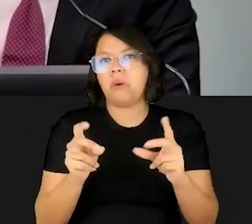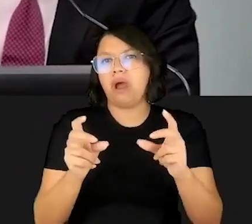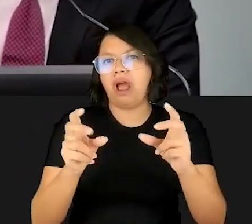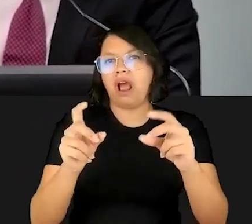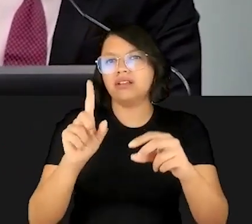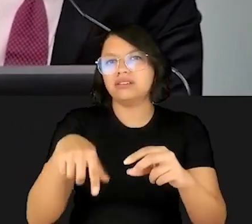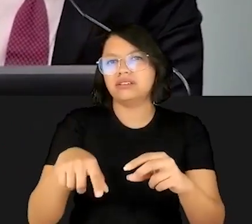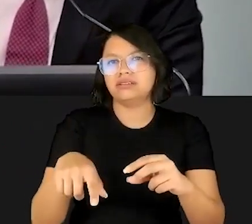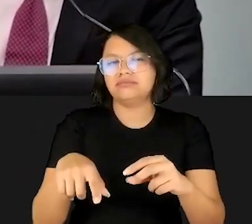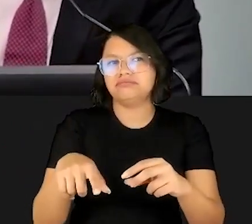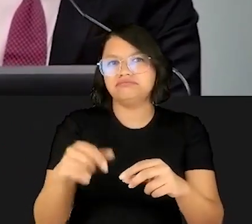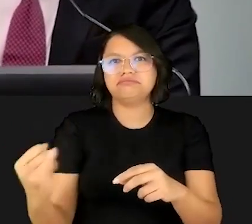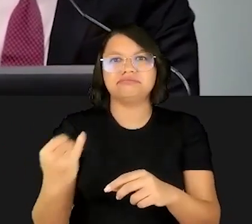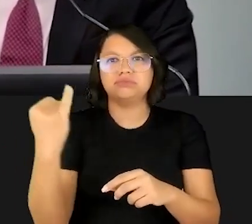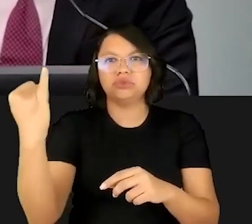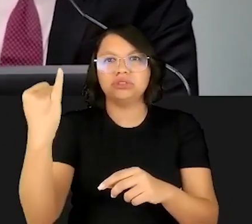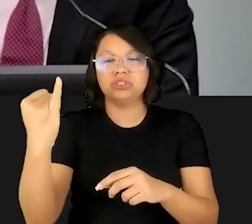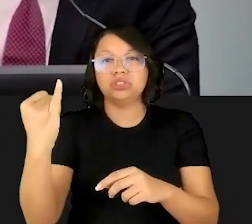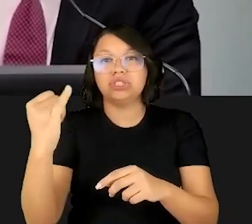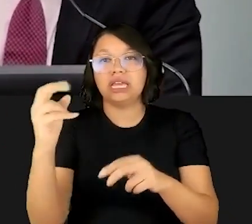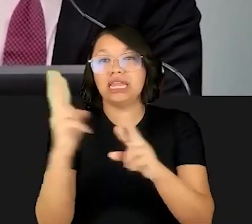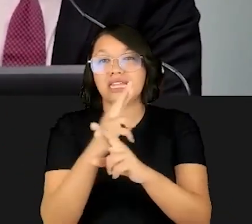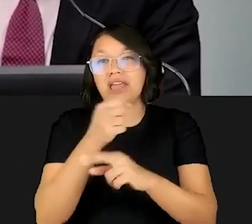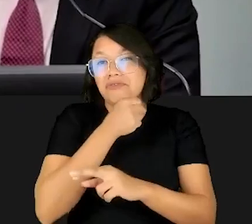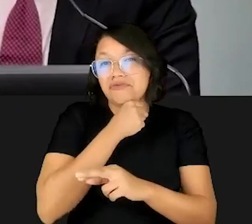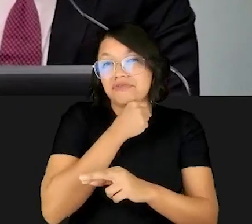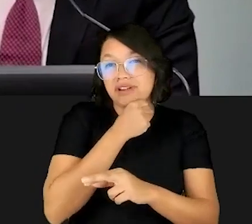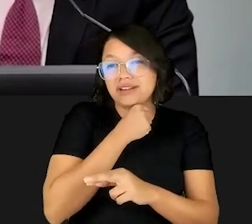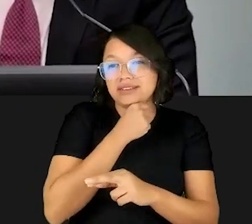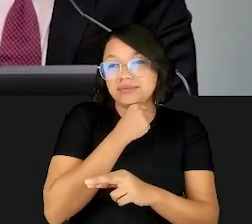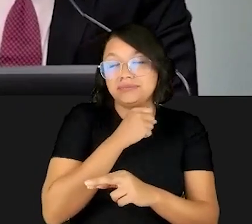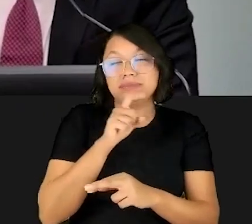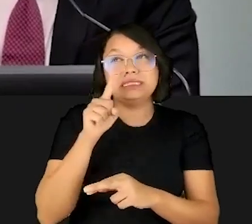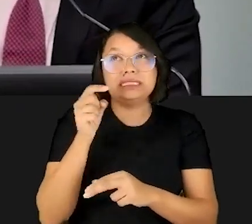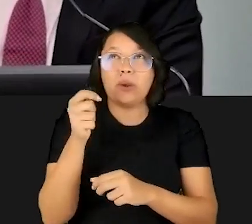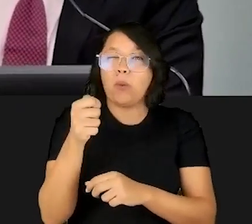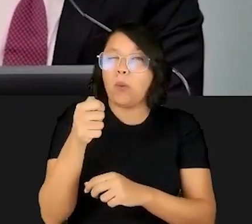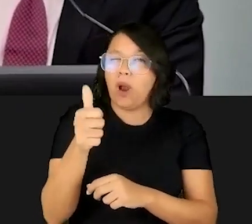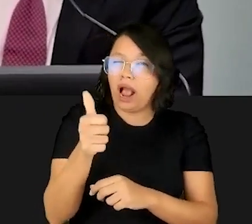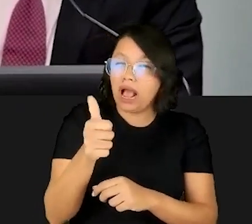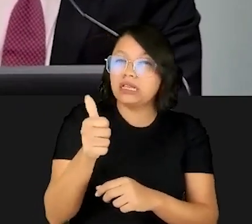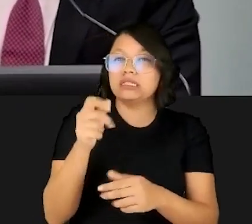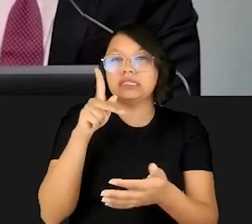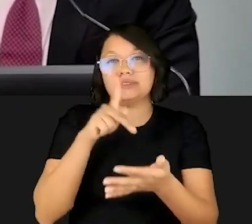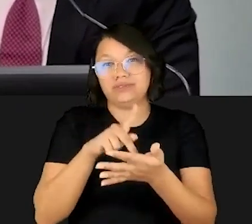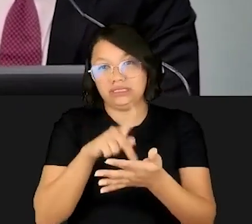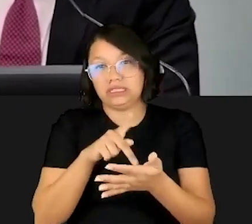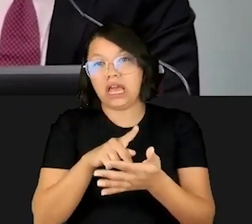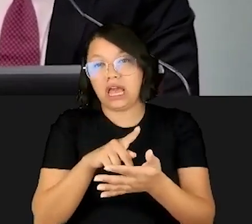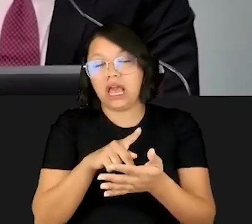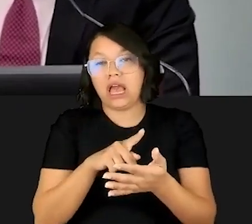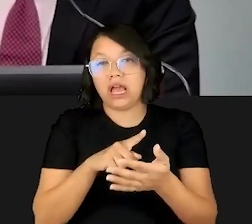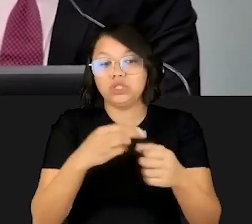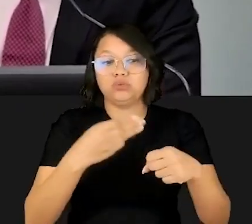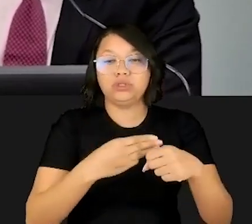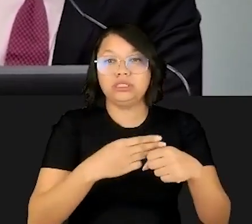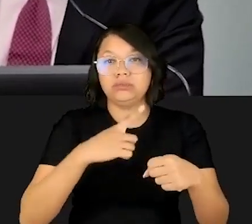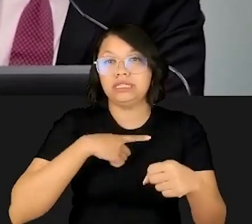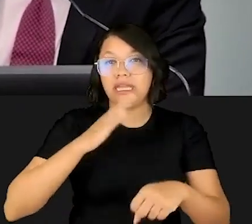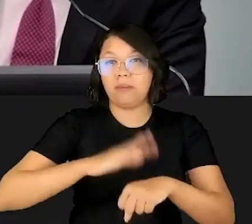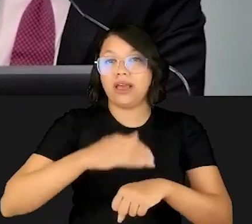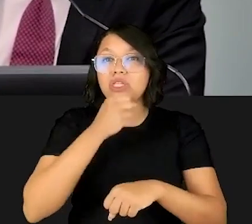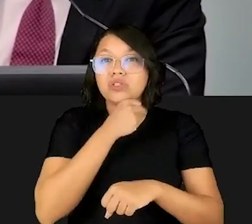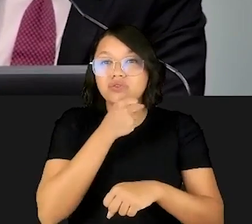papel importante no envelhecer da população. Isso é parcialmente verdade, Municípios com população mais idosa no Brasil